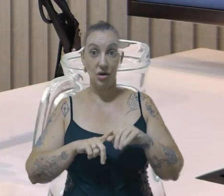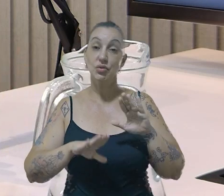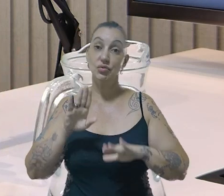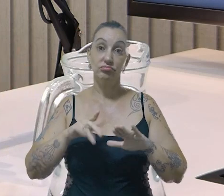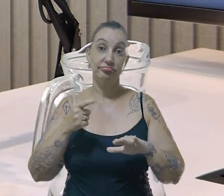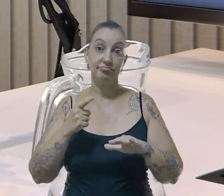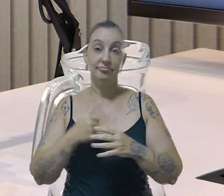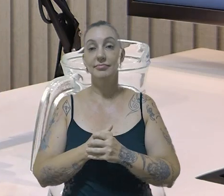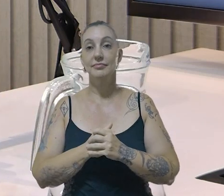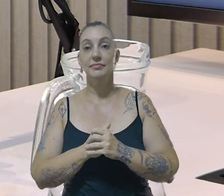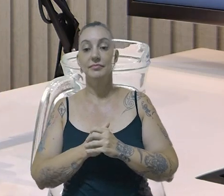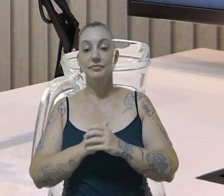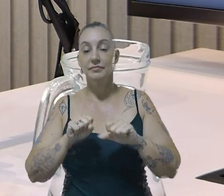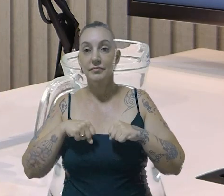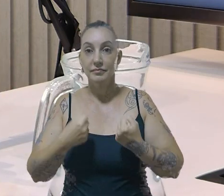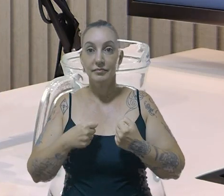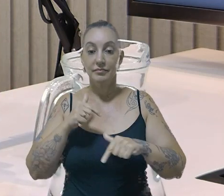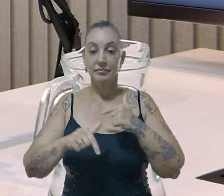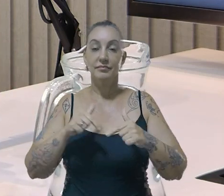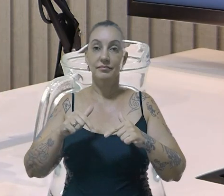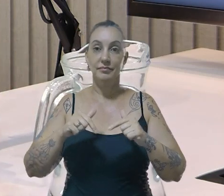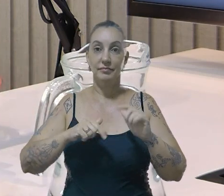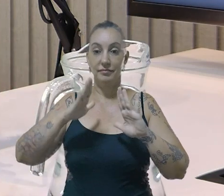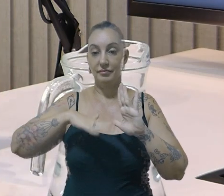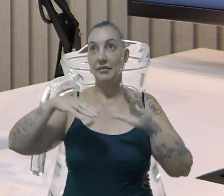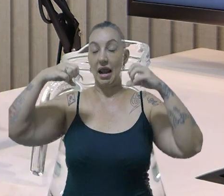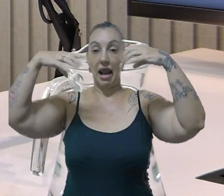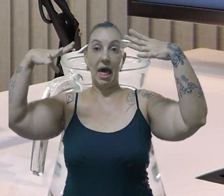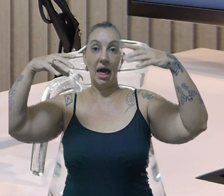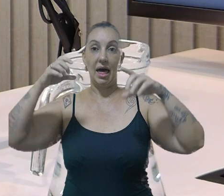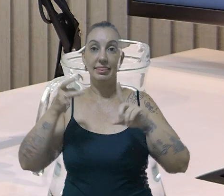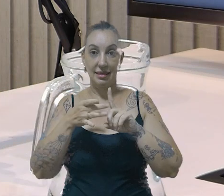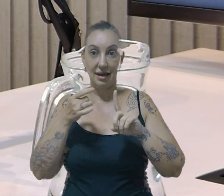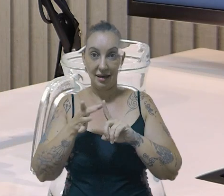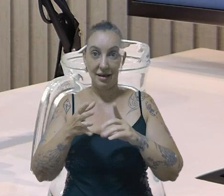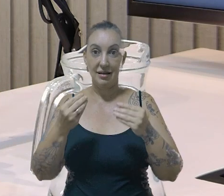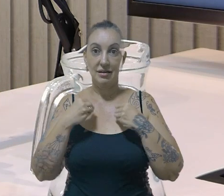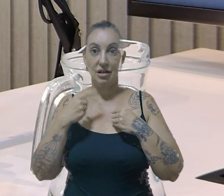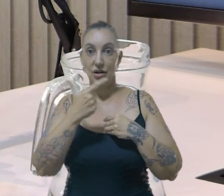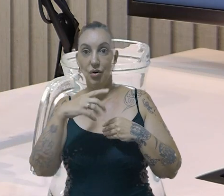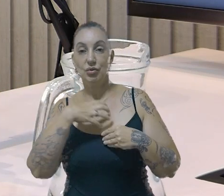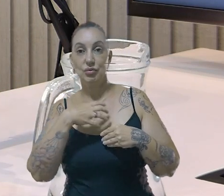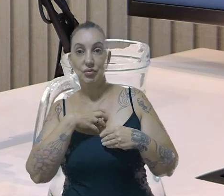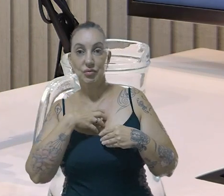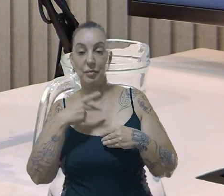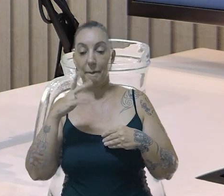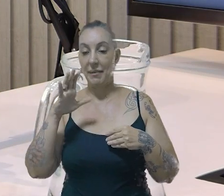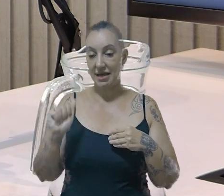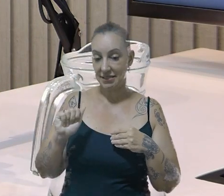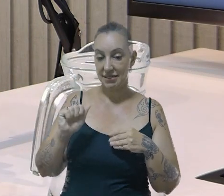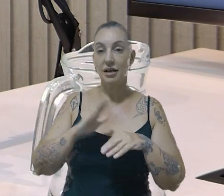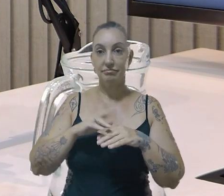tivesse dedicado o tempo às luminárias de de lata as coisas que deram outra cara pra Peça também fazia